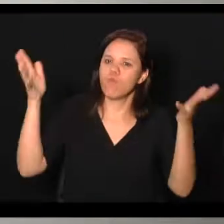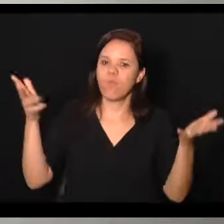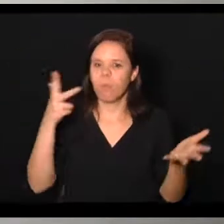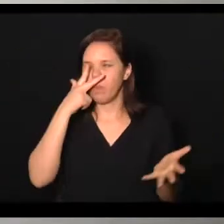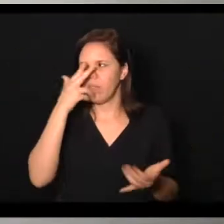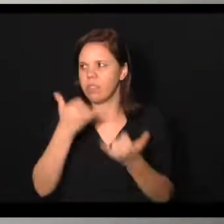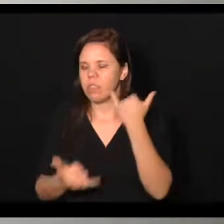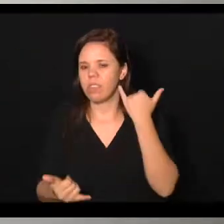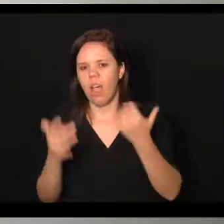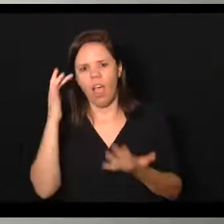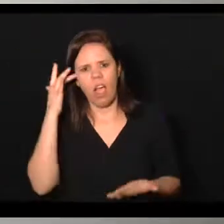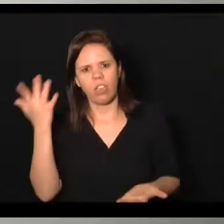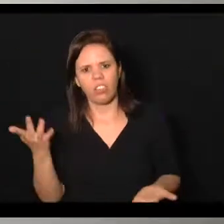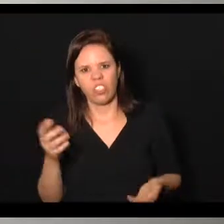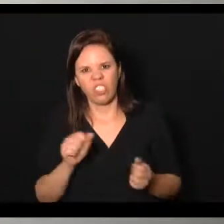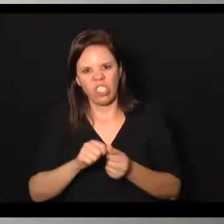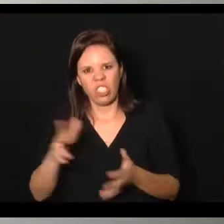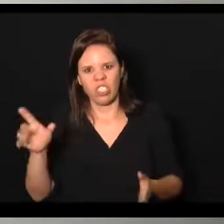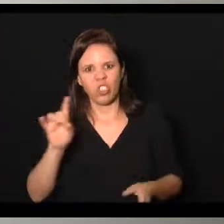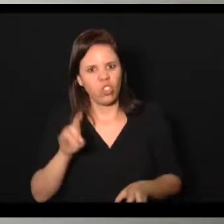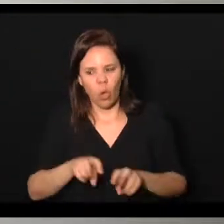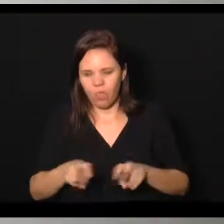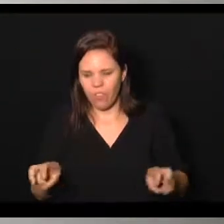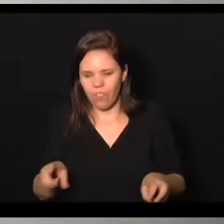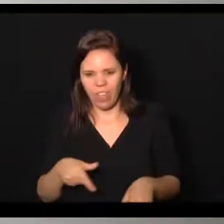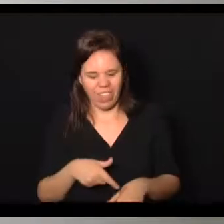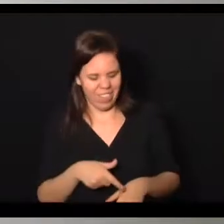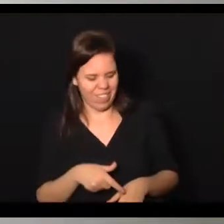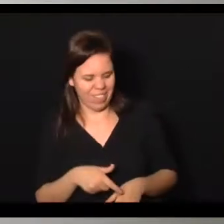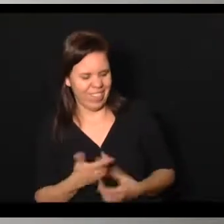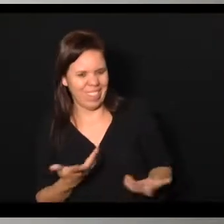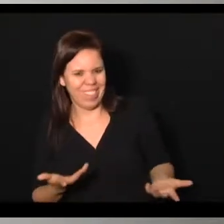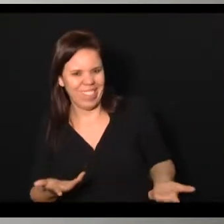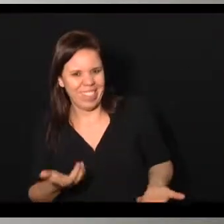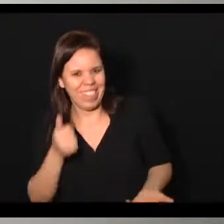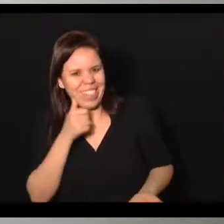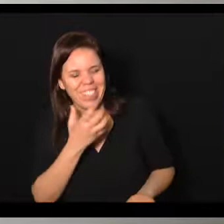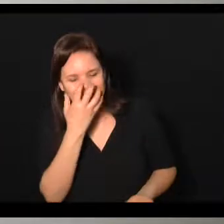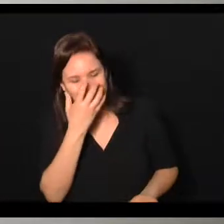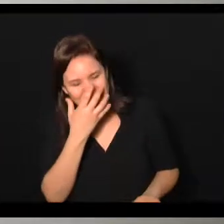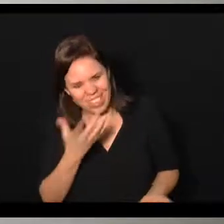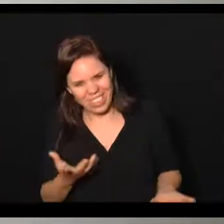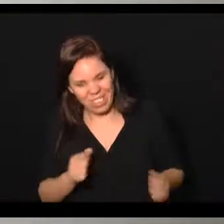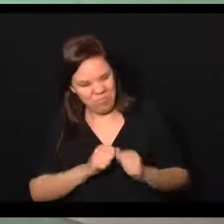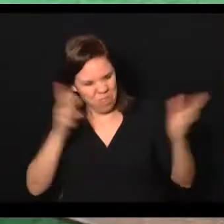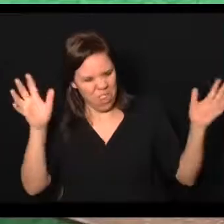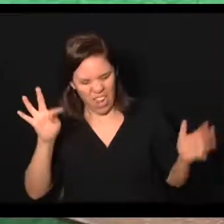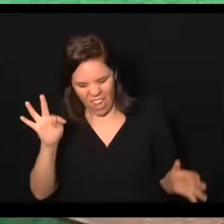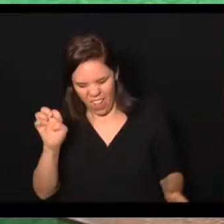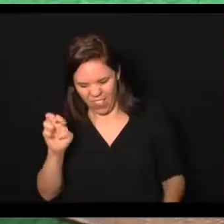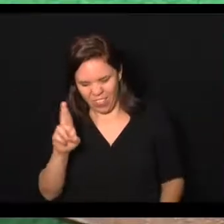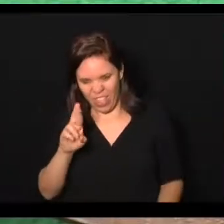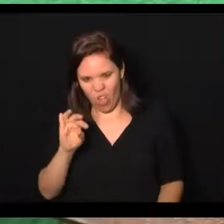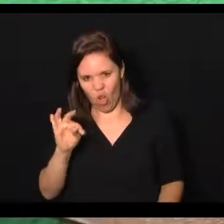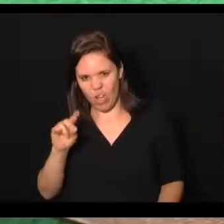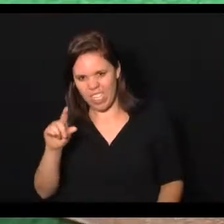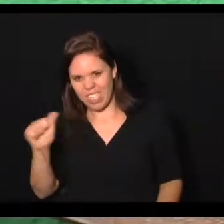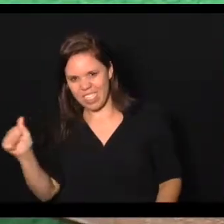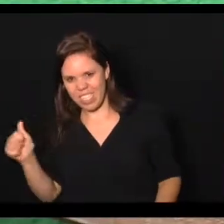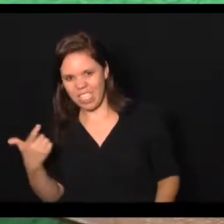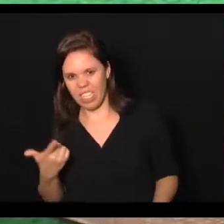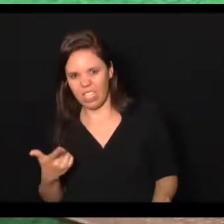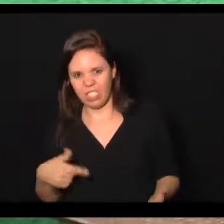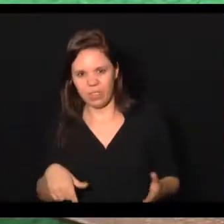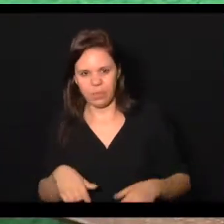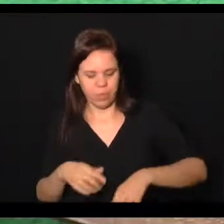e destruído só o sofá. A terrorista? Ziva, a vira-lata. Começou ali com o braço para chegar na madeira do